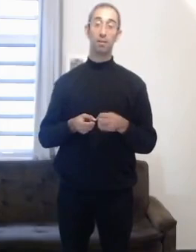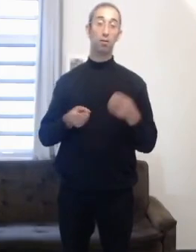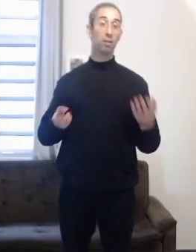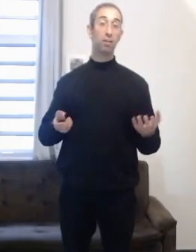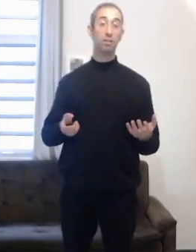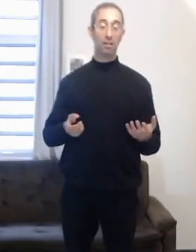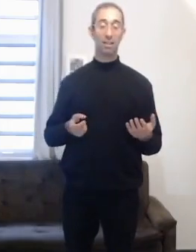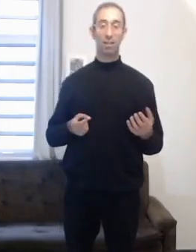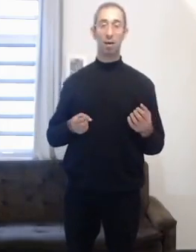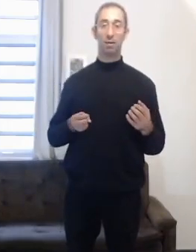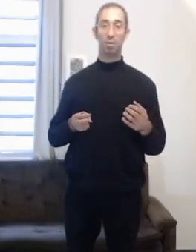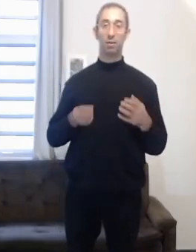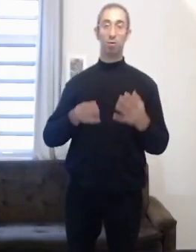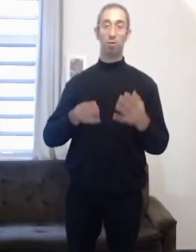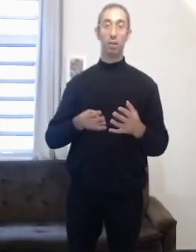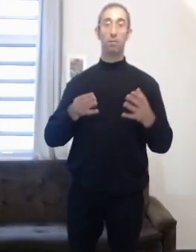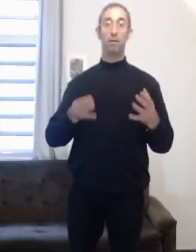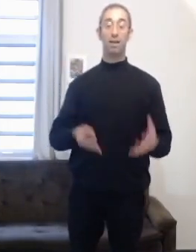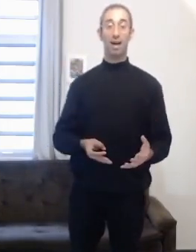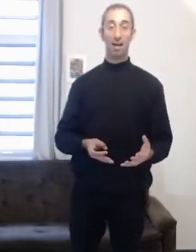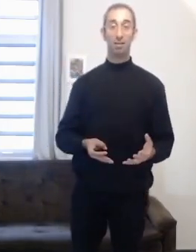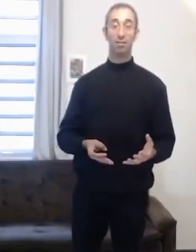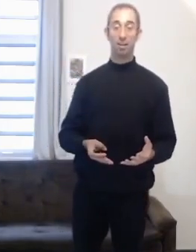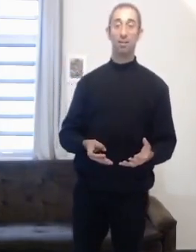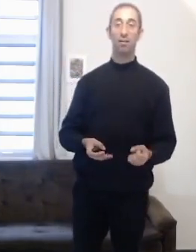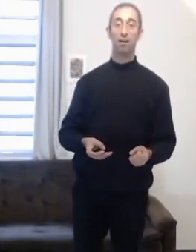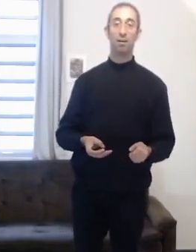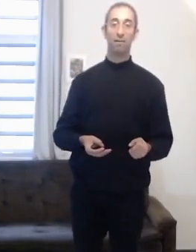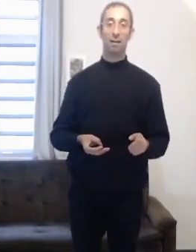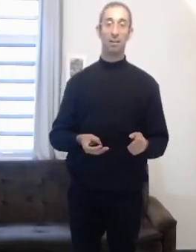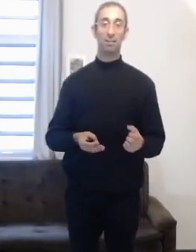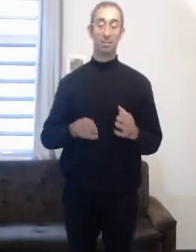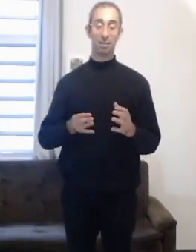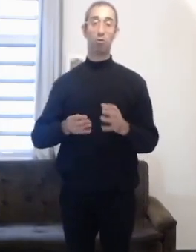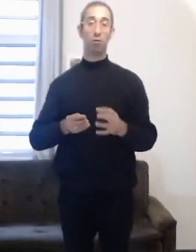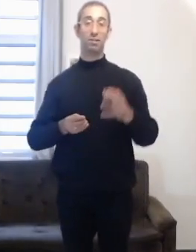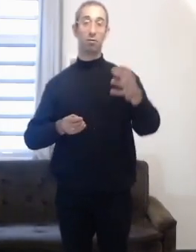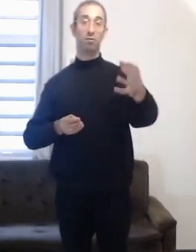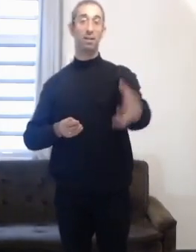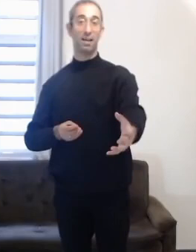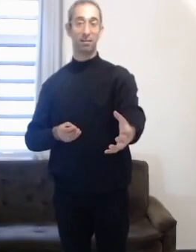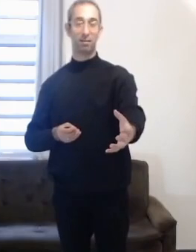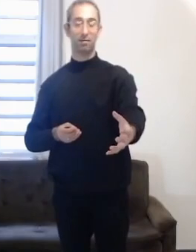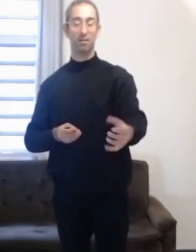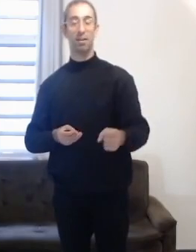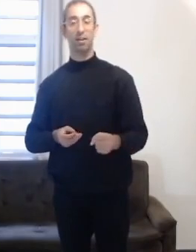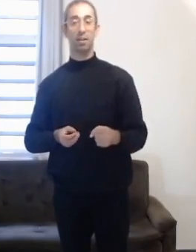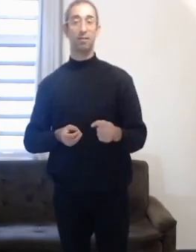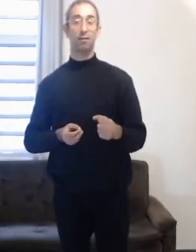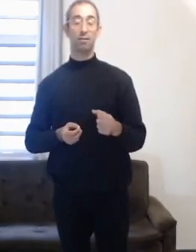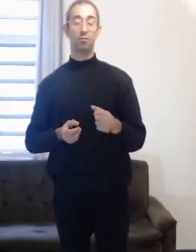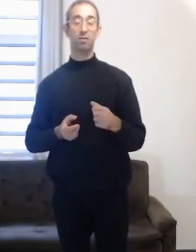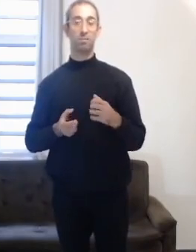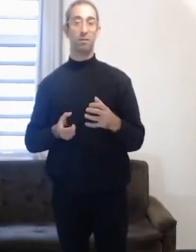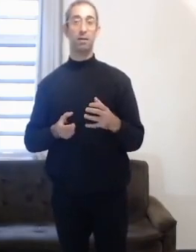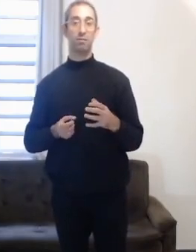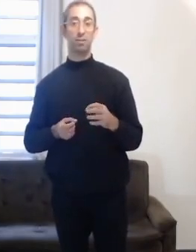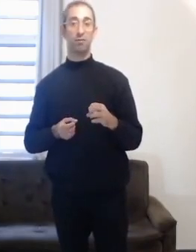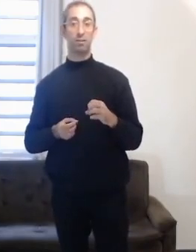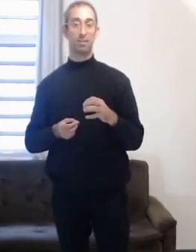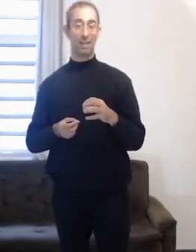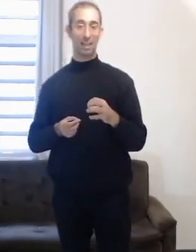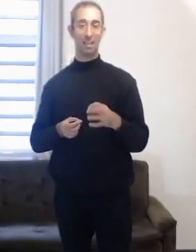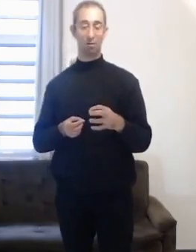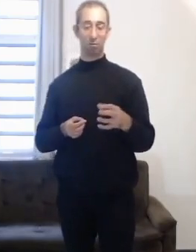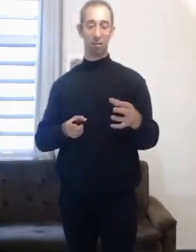Pode ter por teorias, aí de realmente ter uma teoria publicada falando assim, tal coisa acontece. E aí você vai fazer um experimento